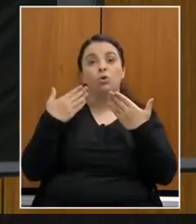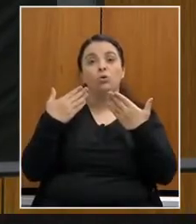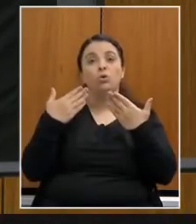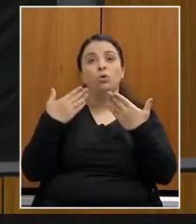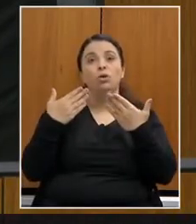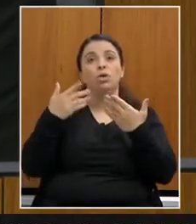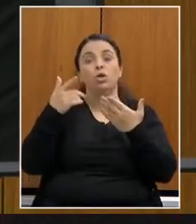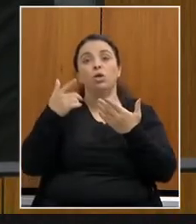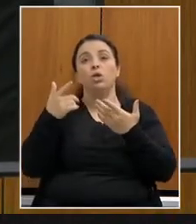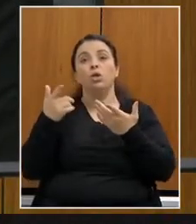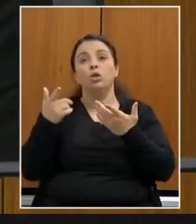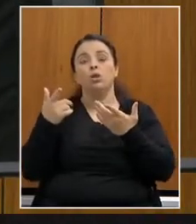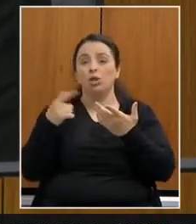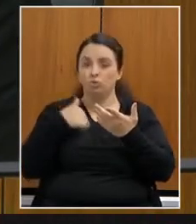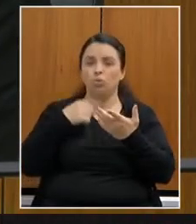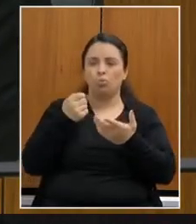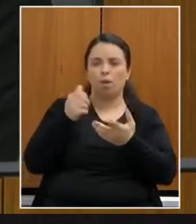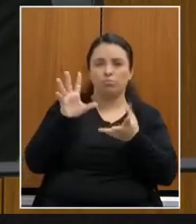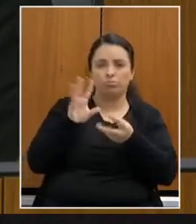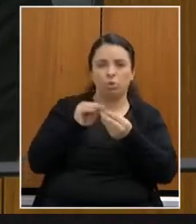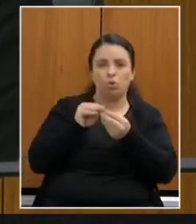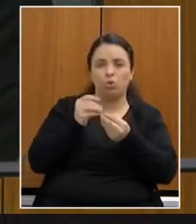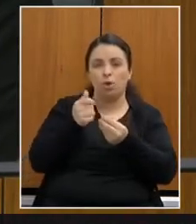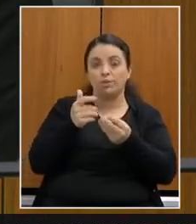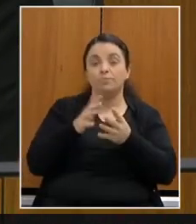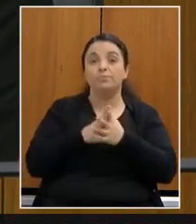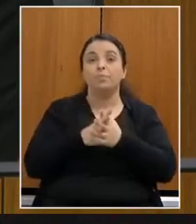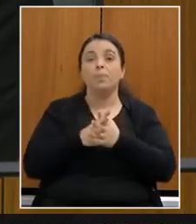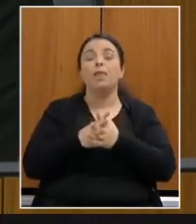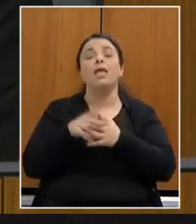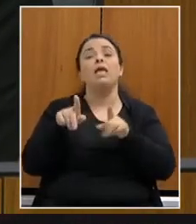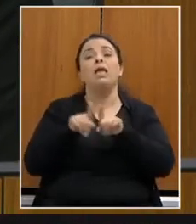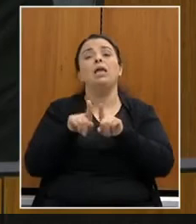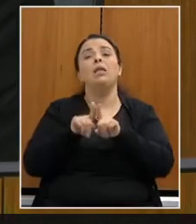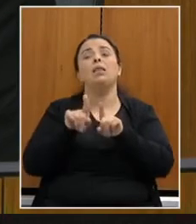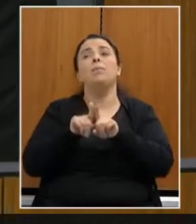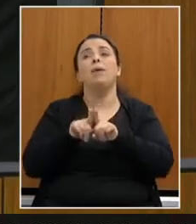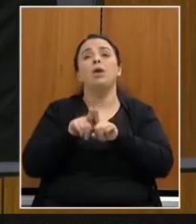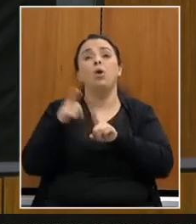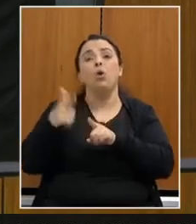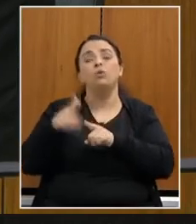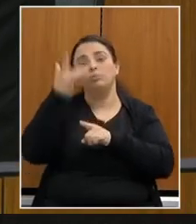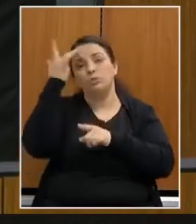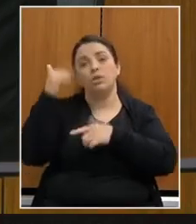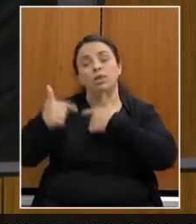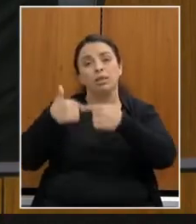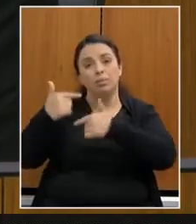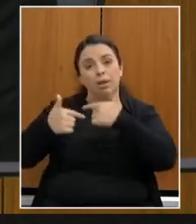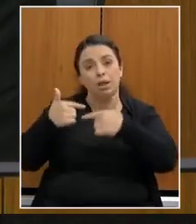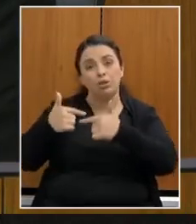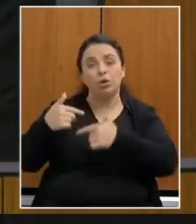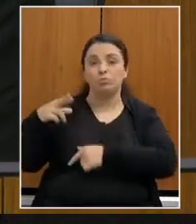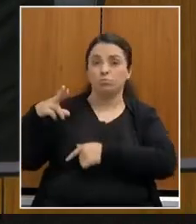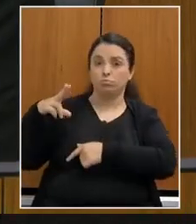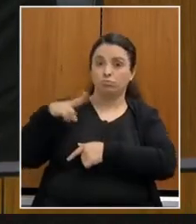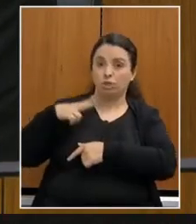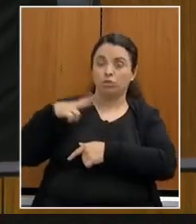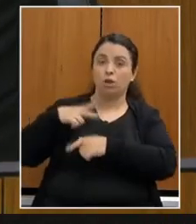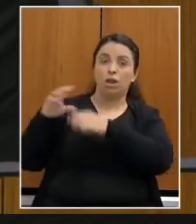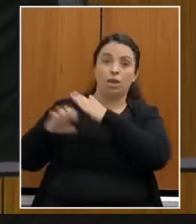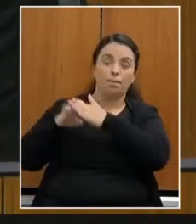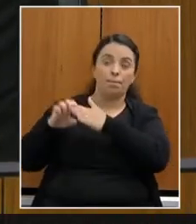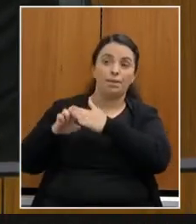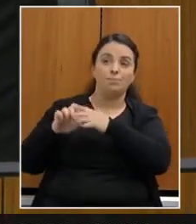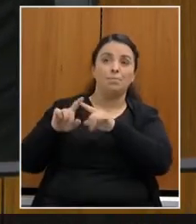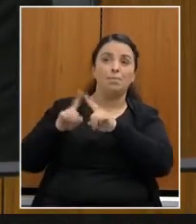terminando o presidente e aqueles trabalhadores que estão inclusive na rede privada sem fins lucrativos estão lá no